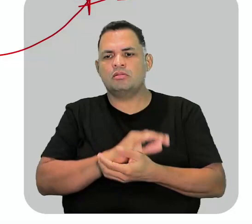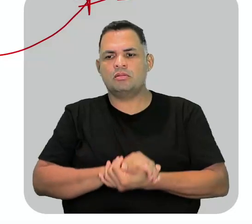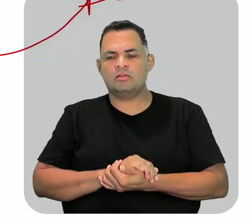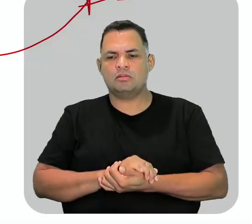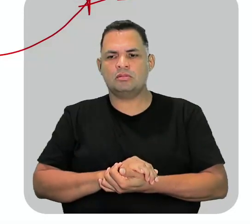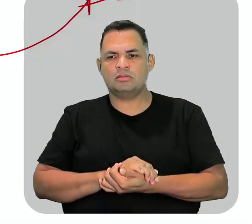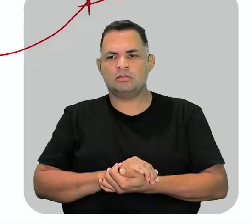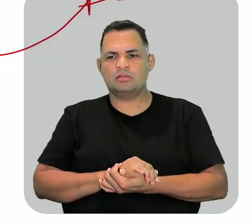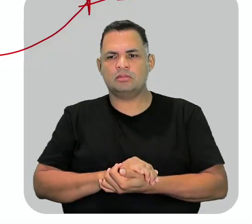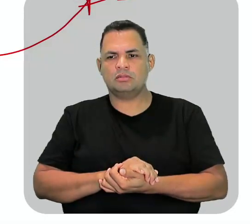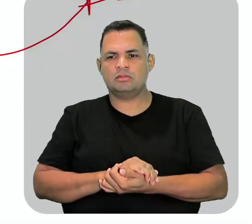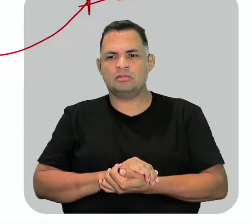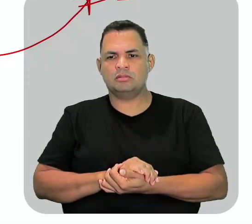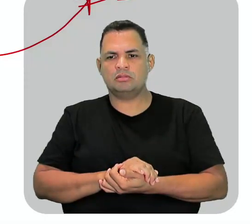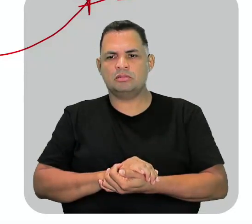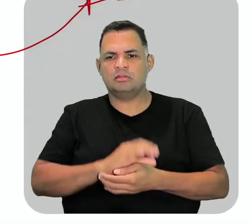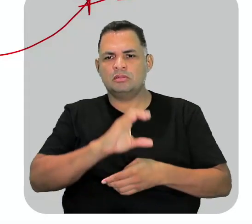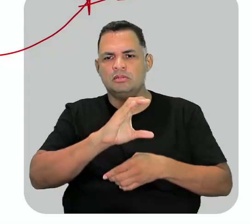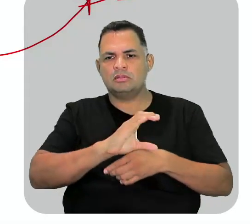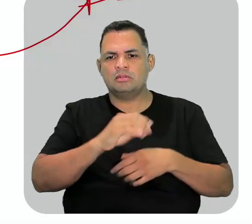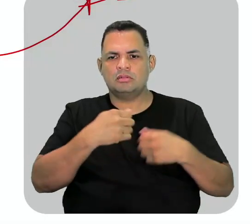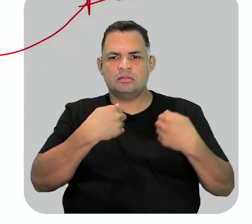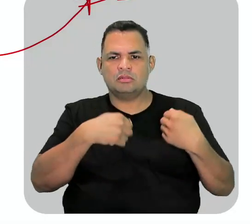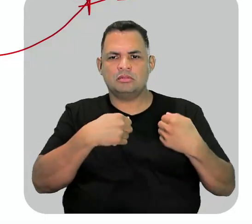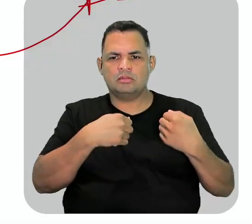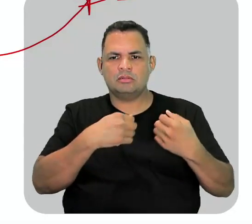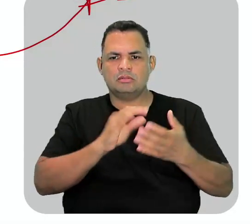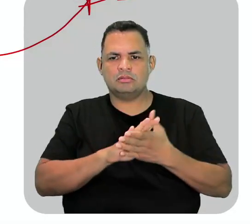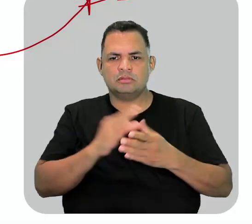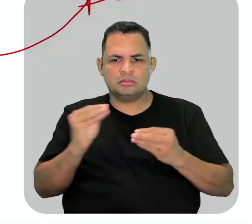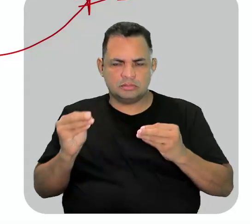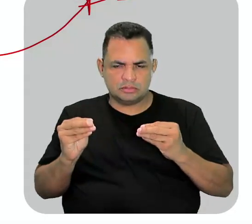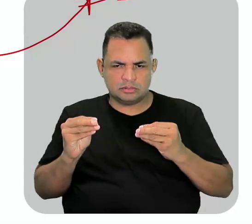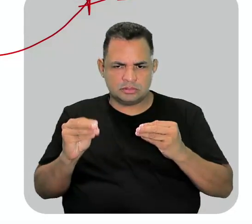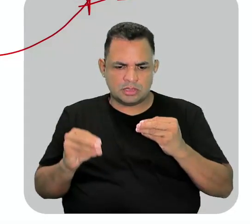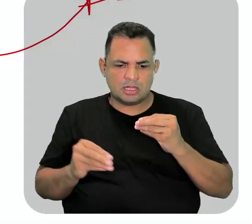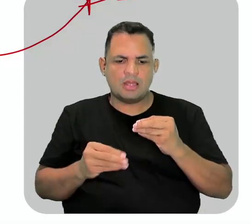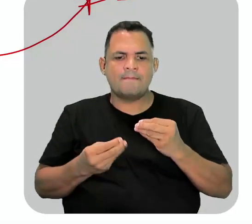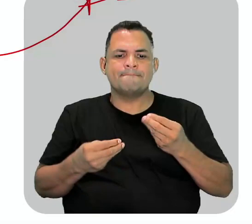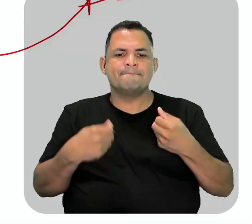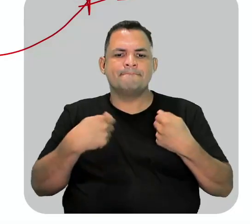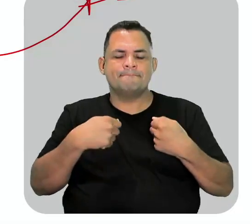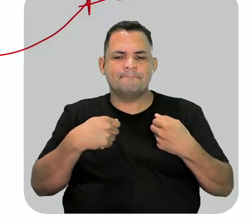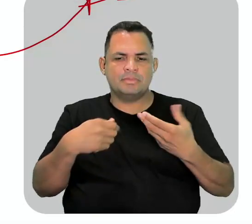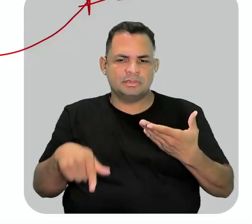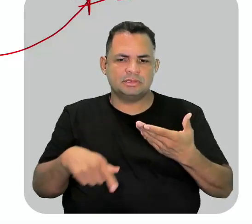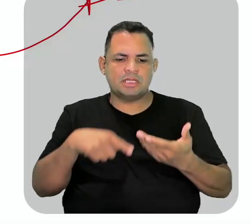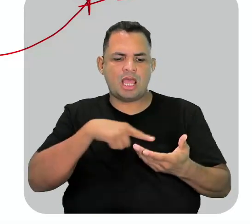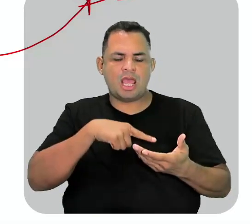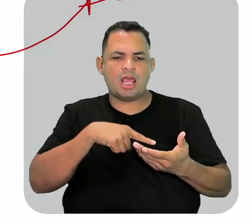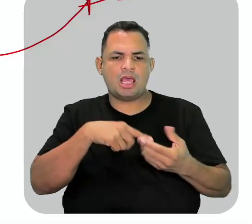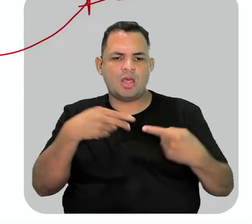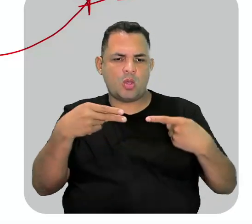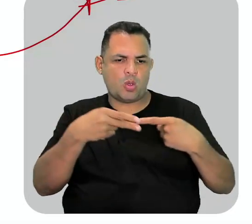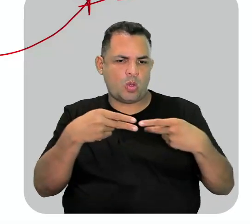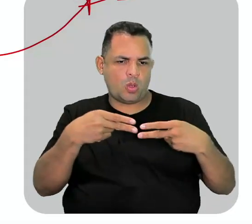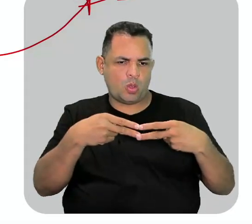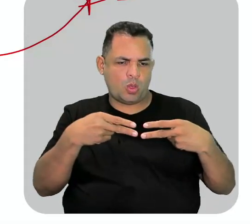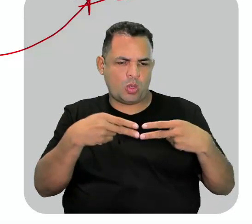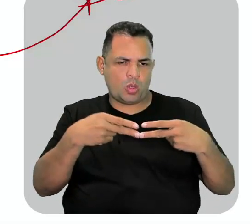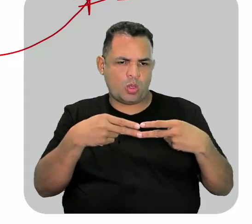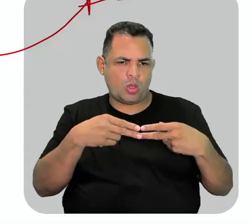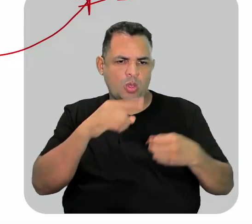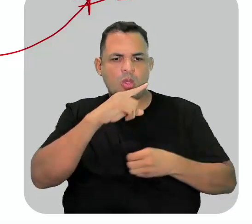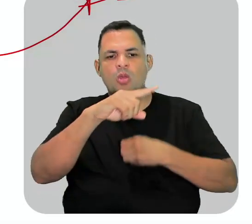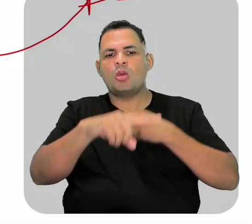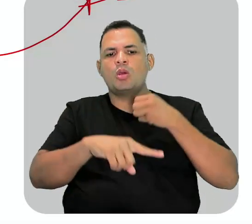hidroxila, fazendo com que o nosso carbono necessite repor essa ligação, formando uma ligação dupla com o átomo de